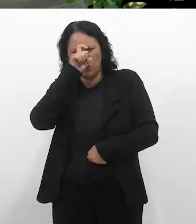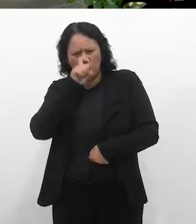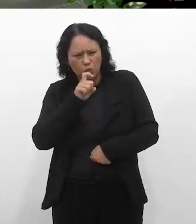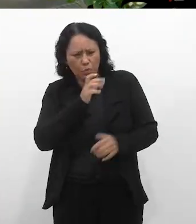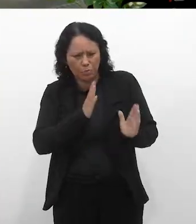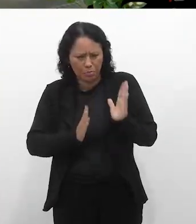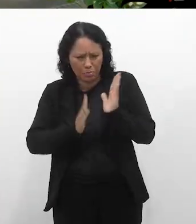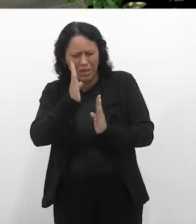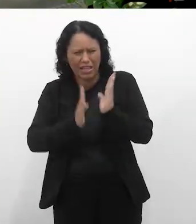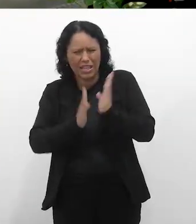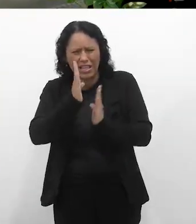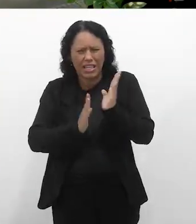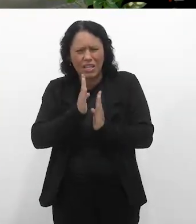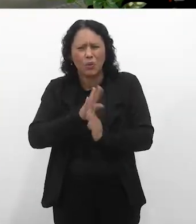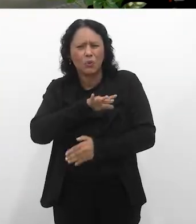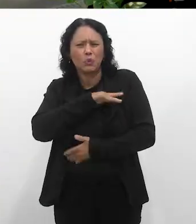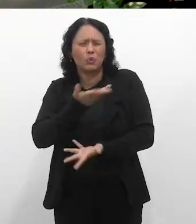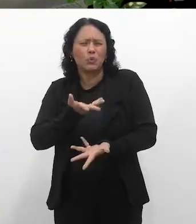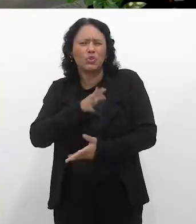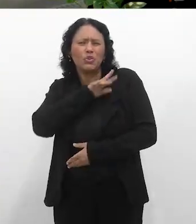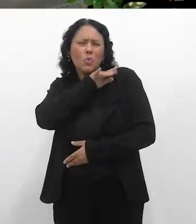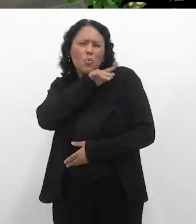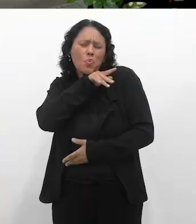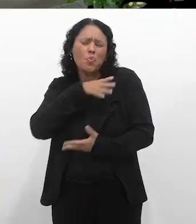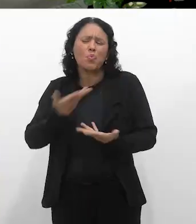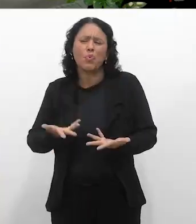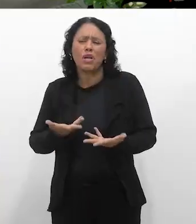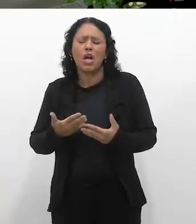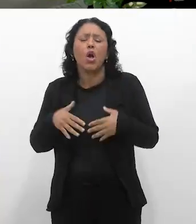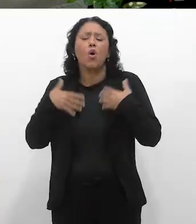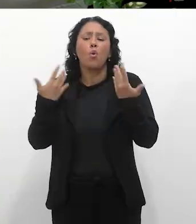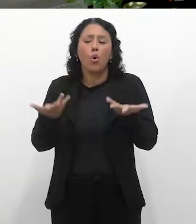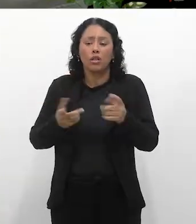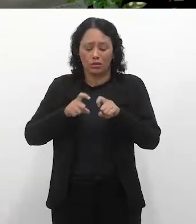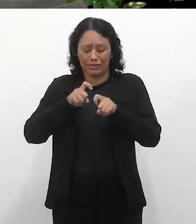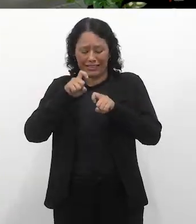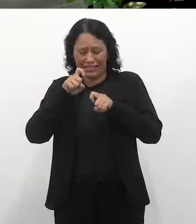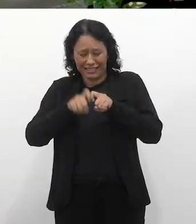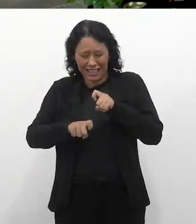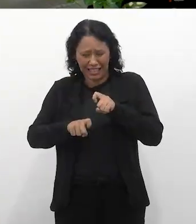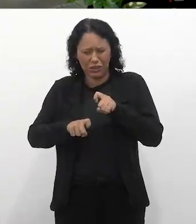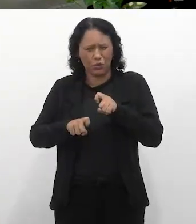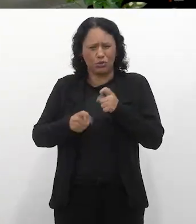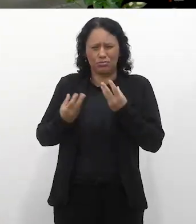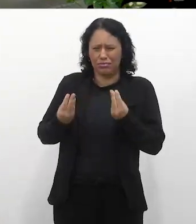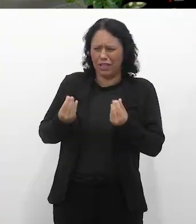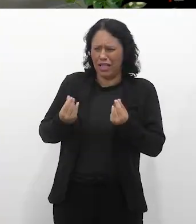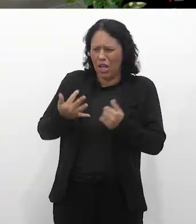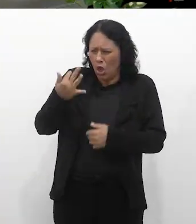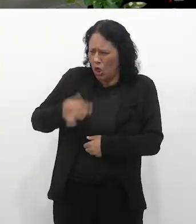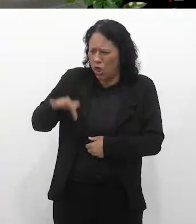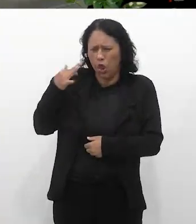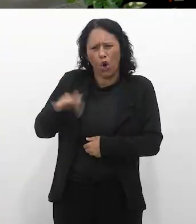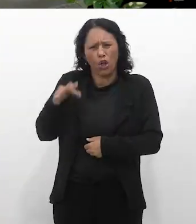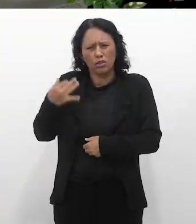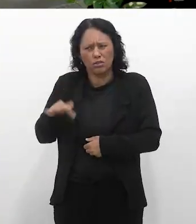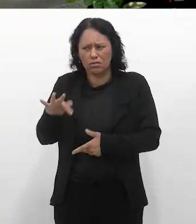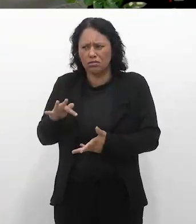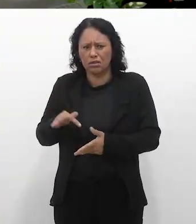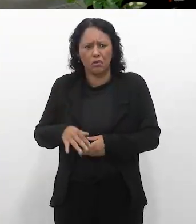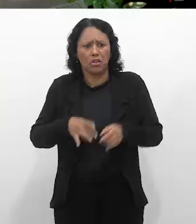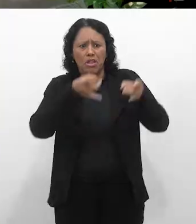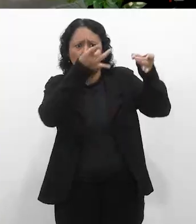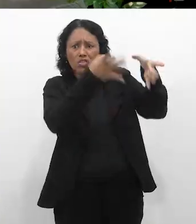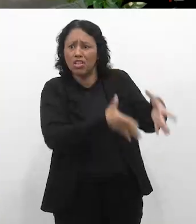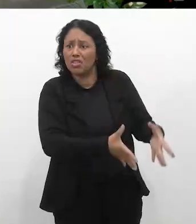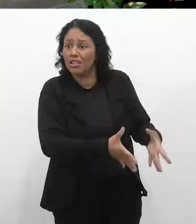menstruada, é uma coisa horrorosa. Na relação, quando encosta no fundo, dói. Ela vai tratar o corrimento. O corrimento já ficou